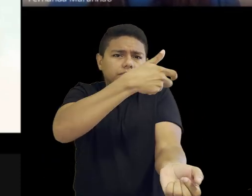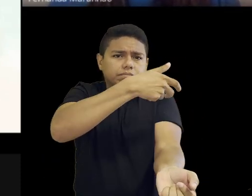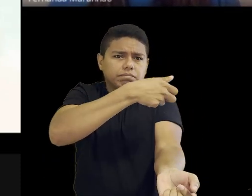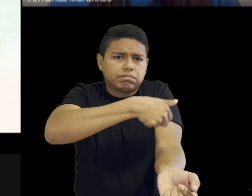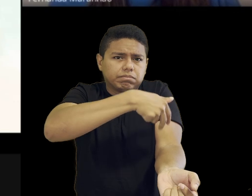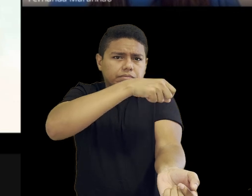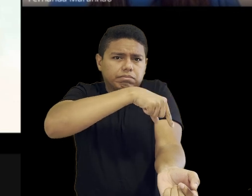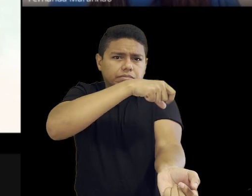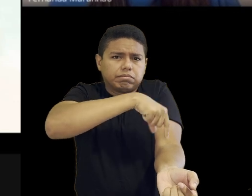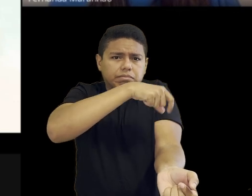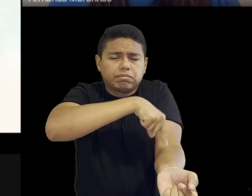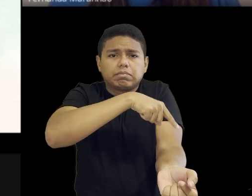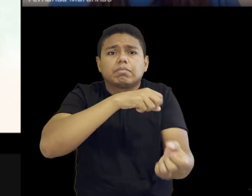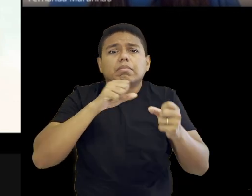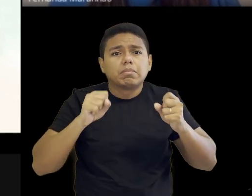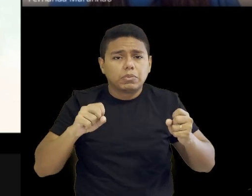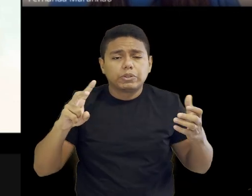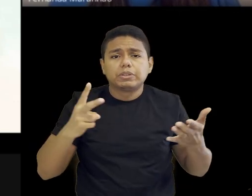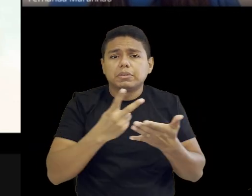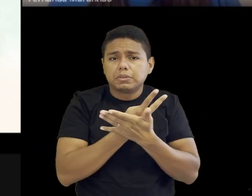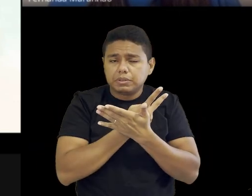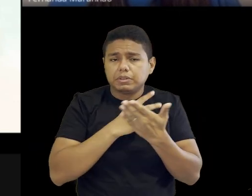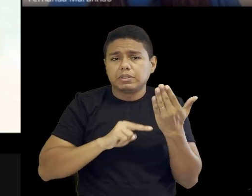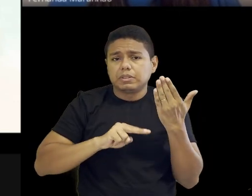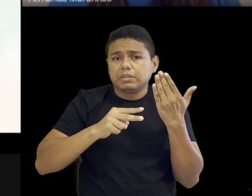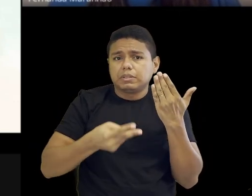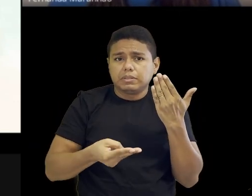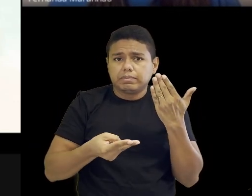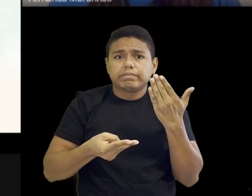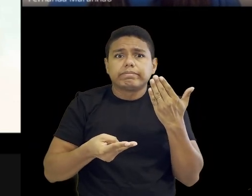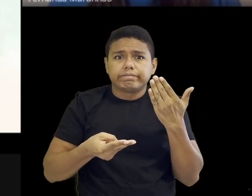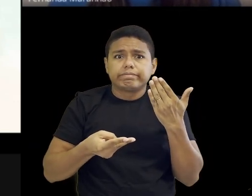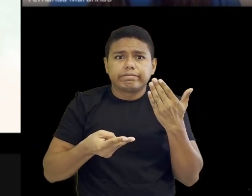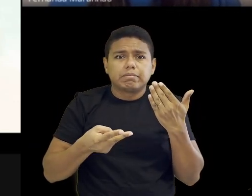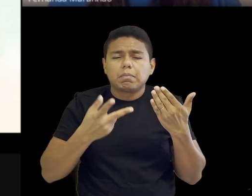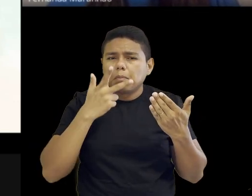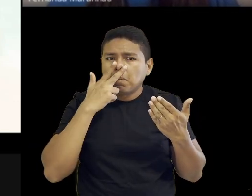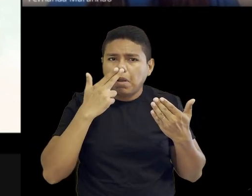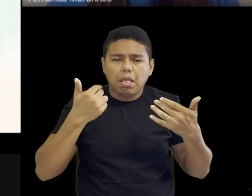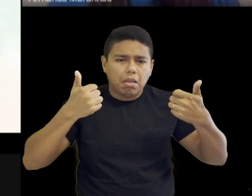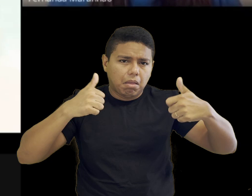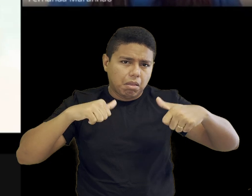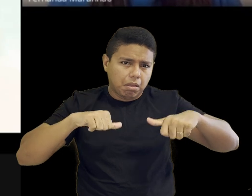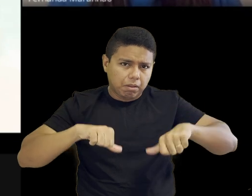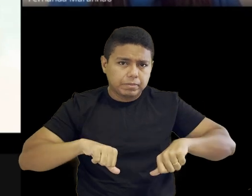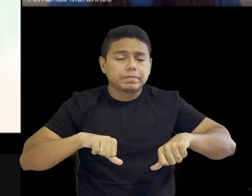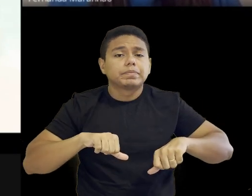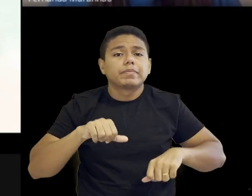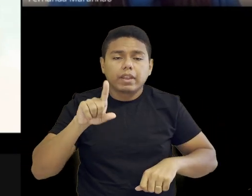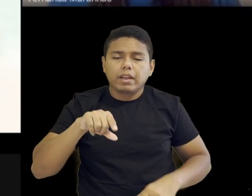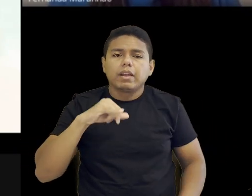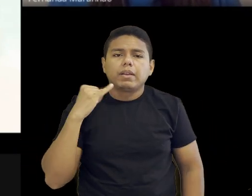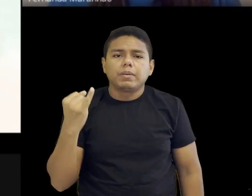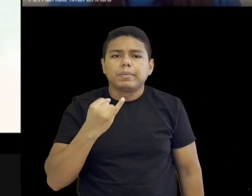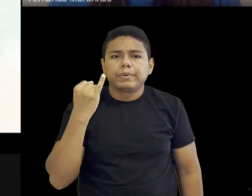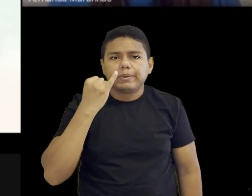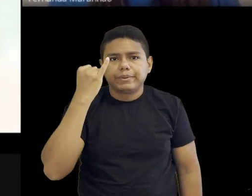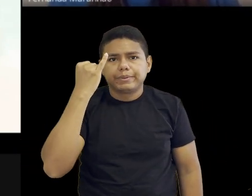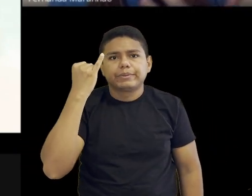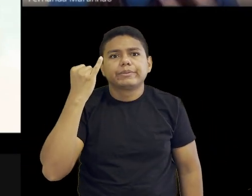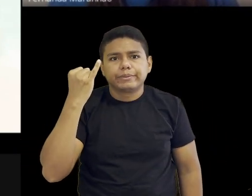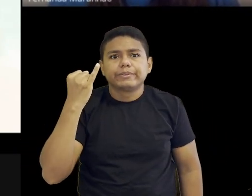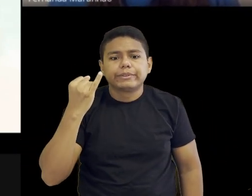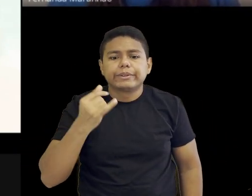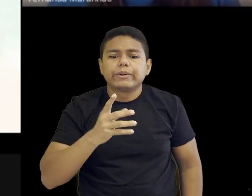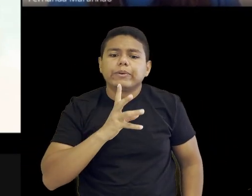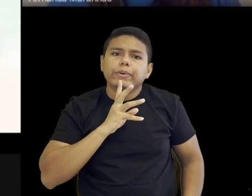hemo concentrado com RH positivo, a paciente fazer uma reação de autodestruição e hemólise importante. Então, é